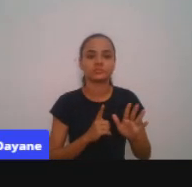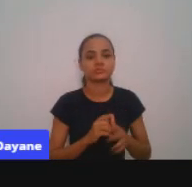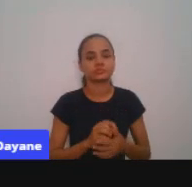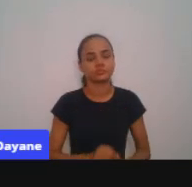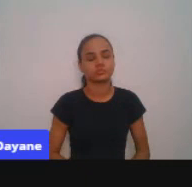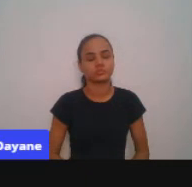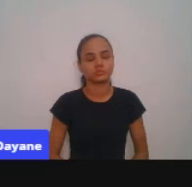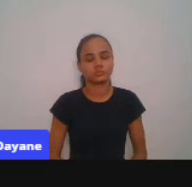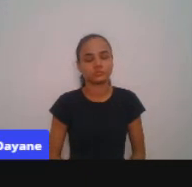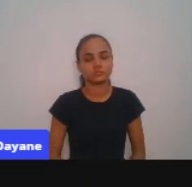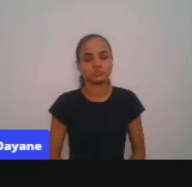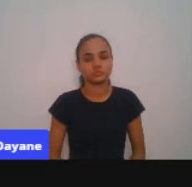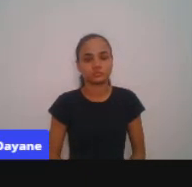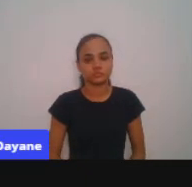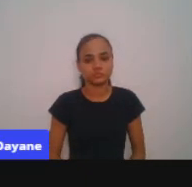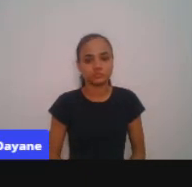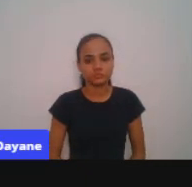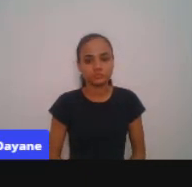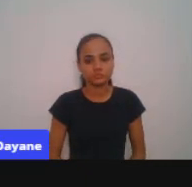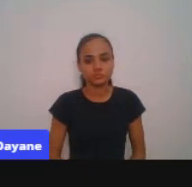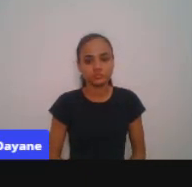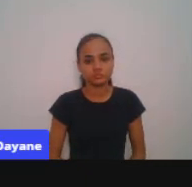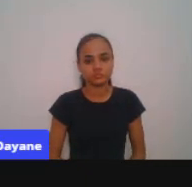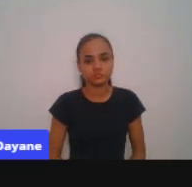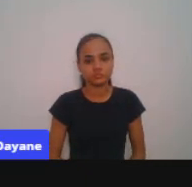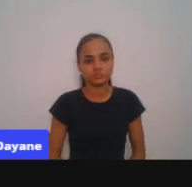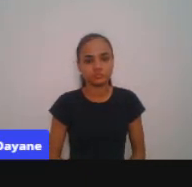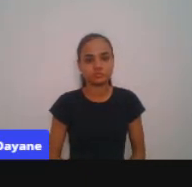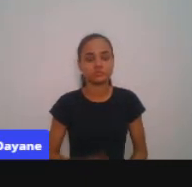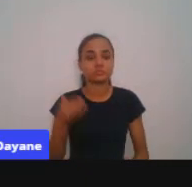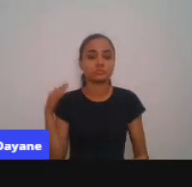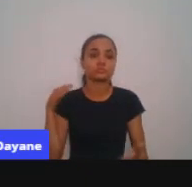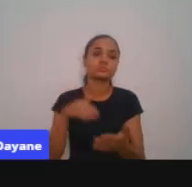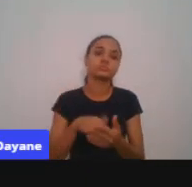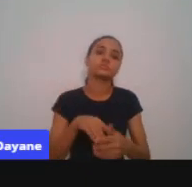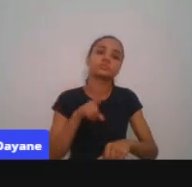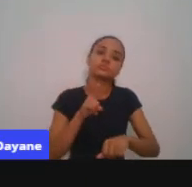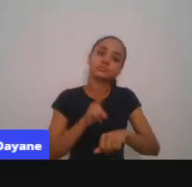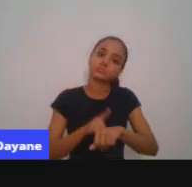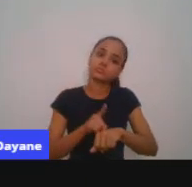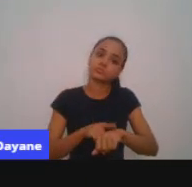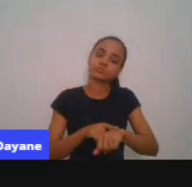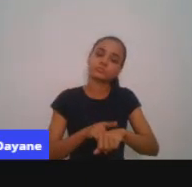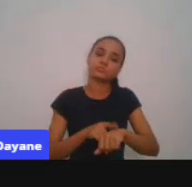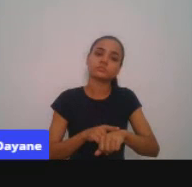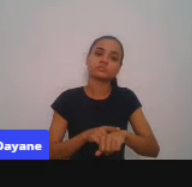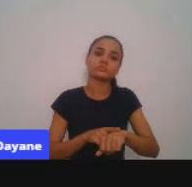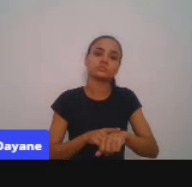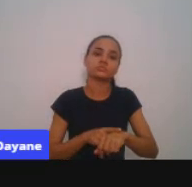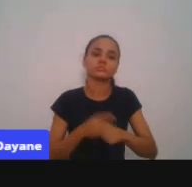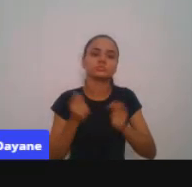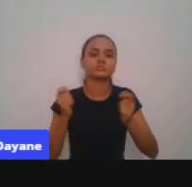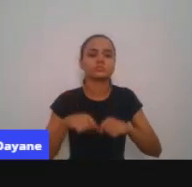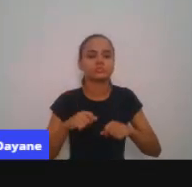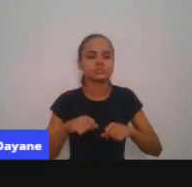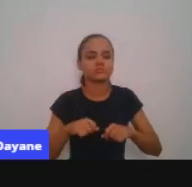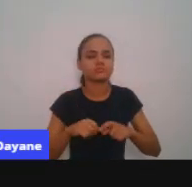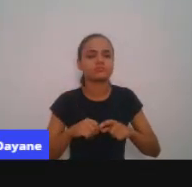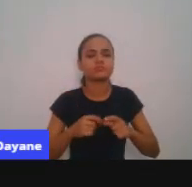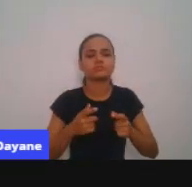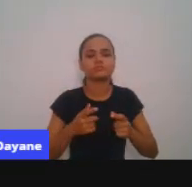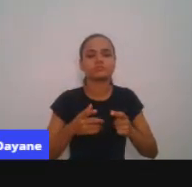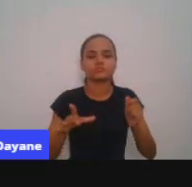Bom, até o momento, né, e a Maiara falando, né, das possibilidades de garantir esse direito, e aí eu fico